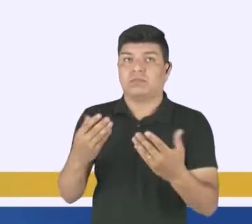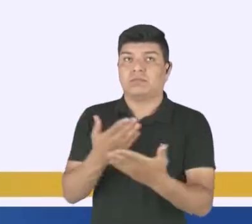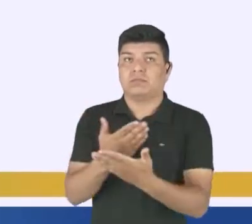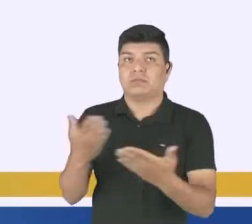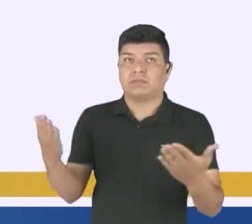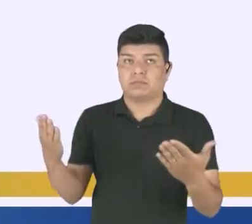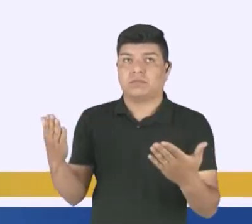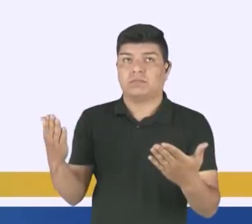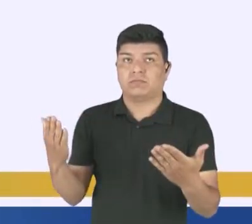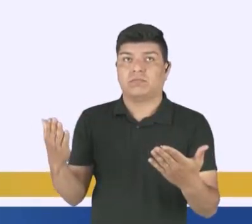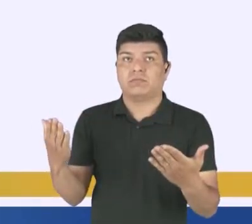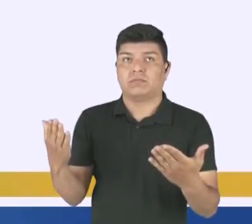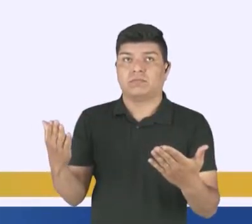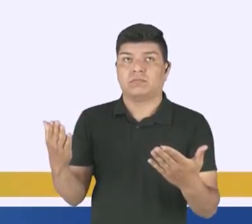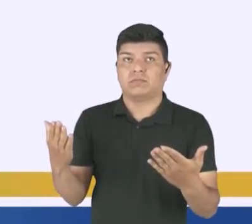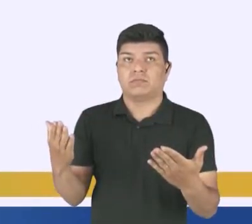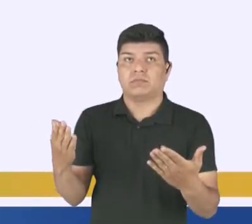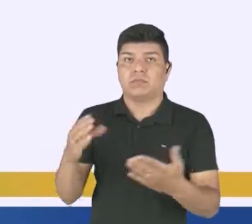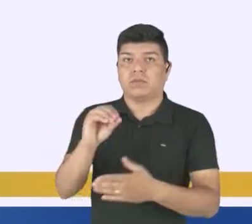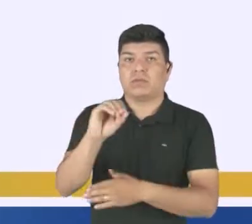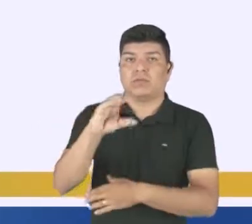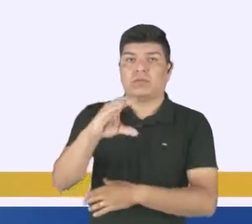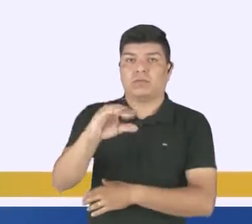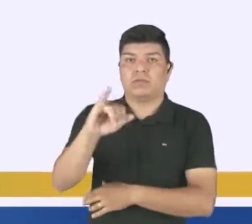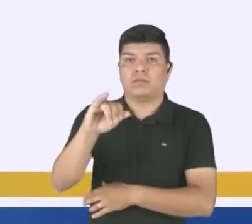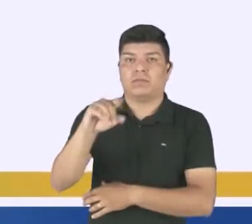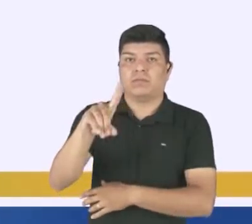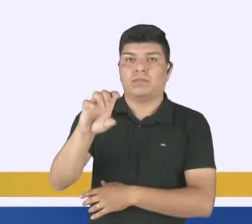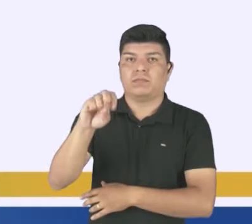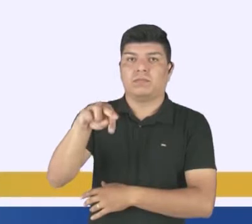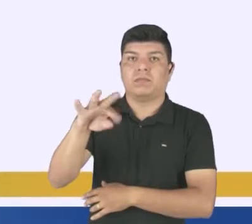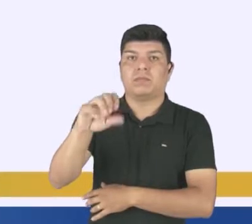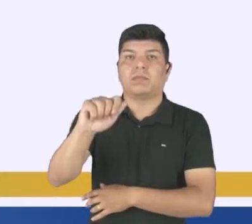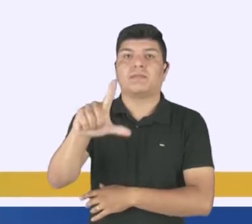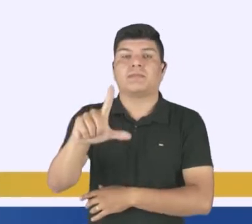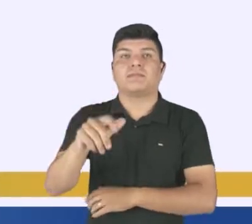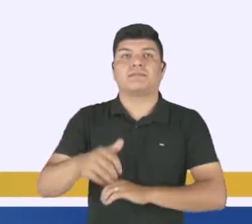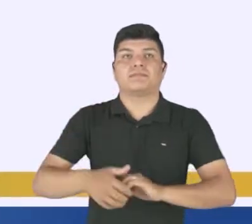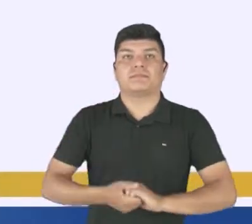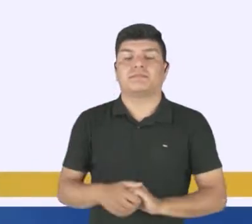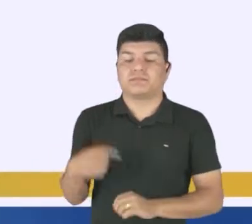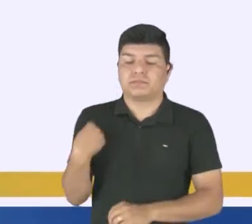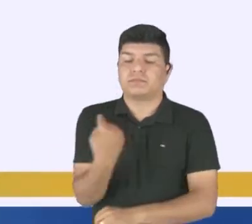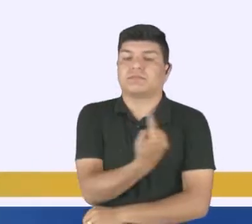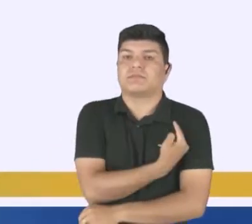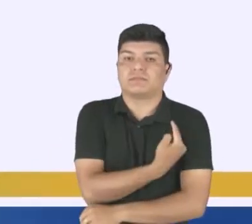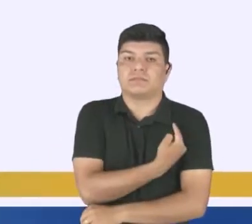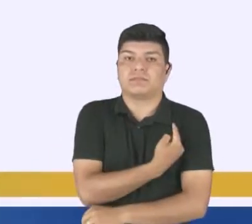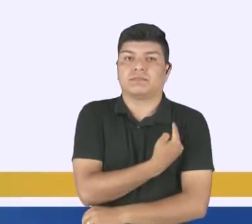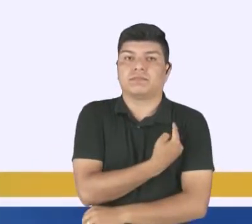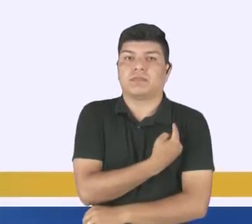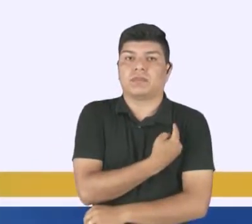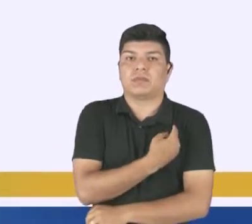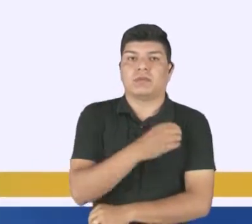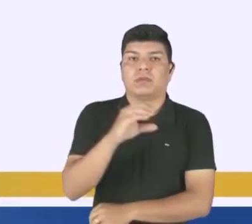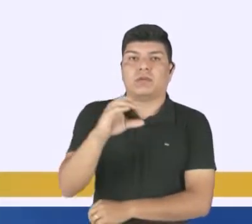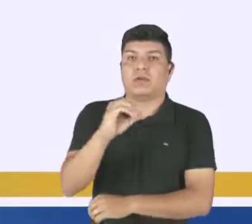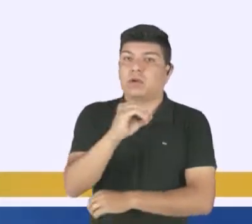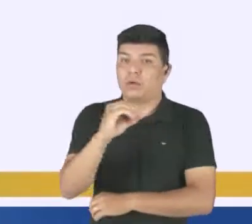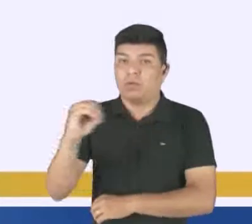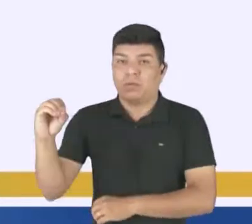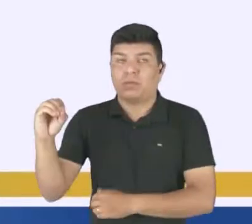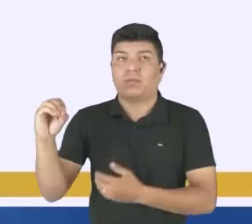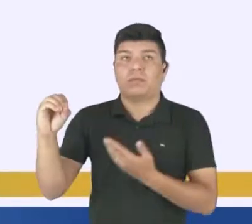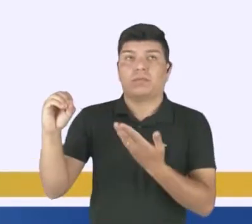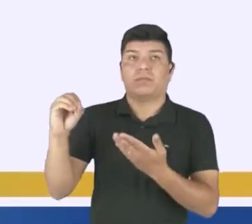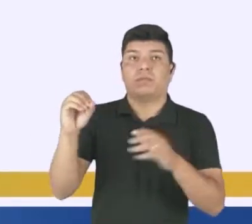no hemisfério ocidental. Então, nós estamos a oeste, onde o Brasil está, essa